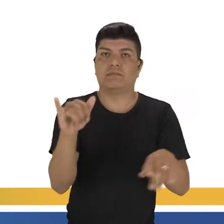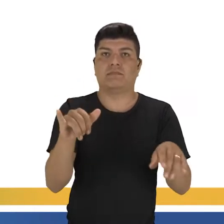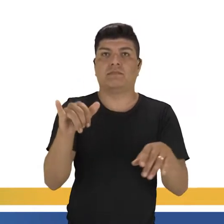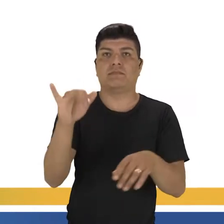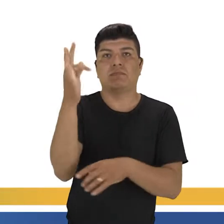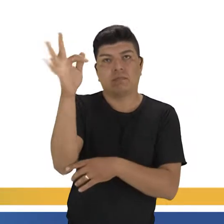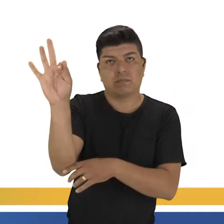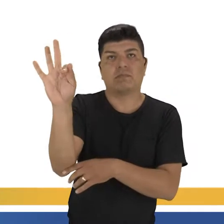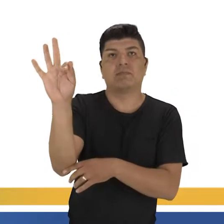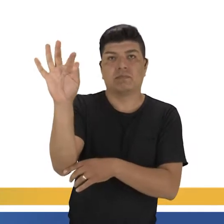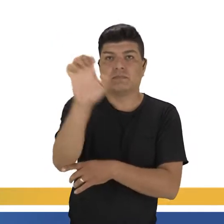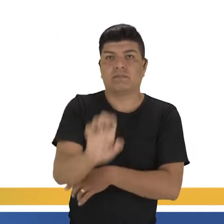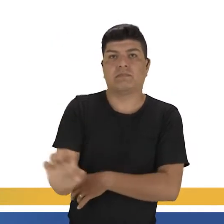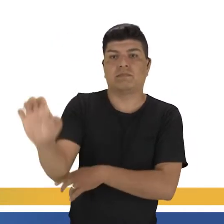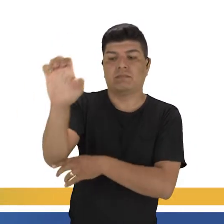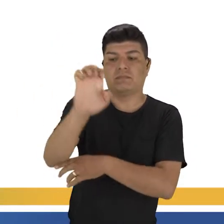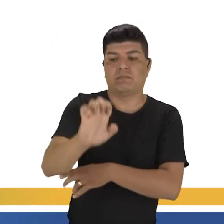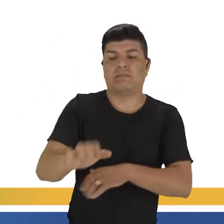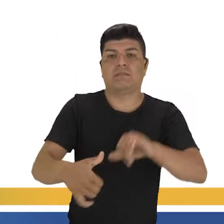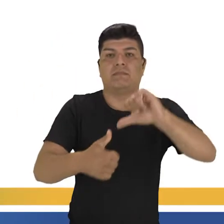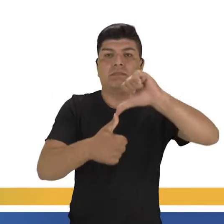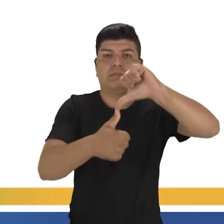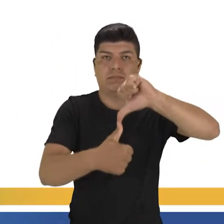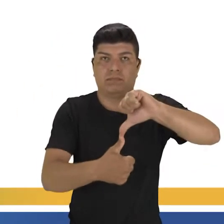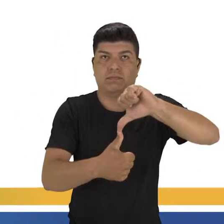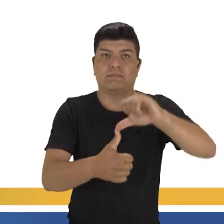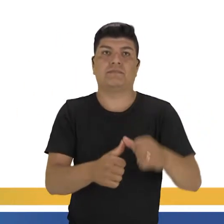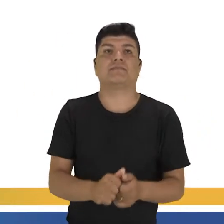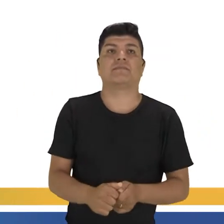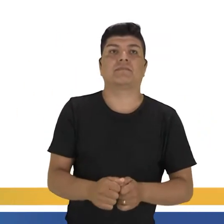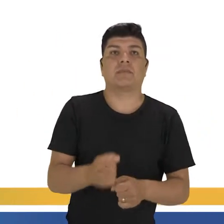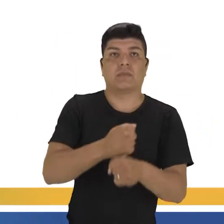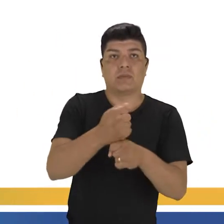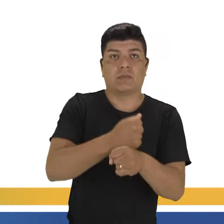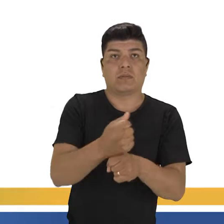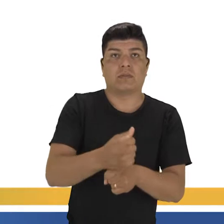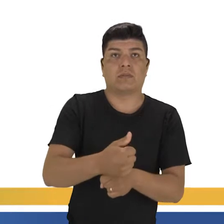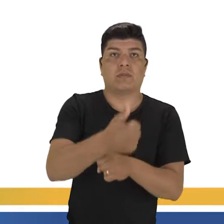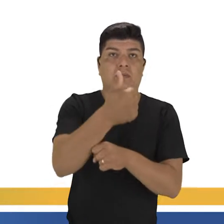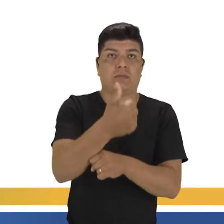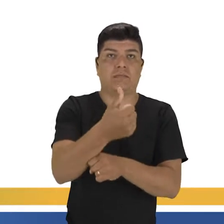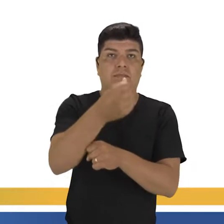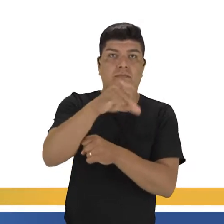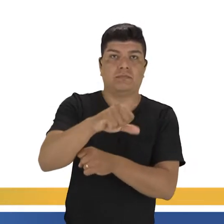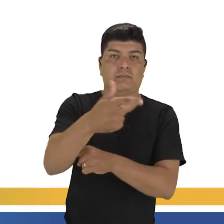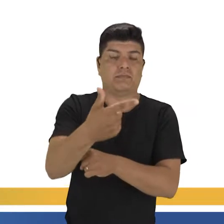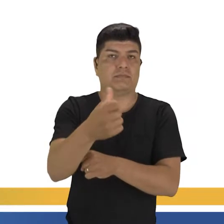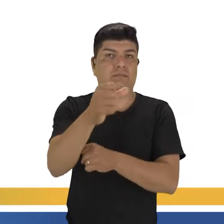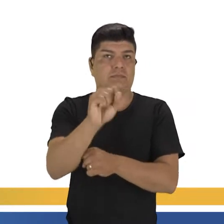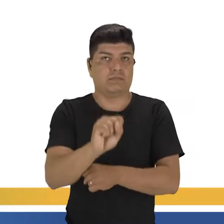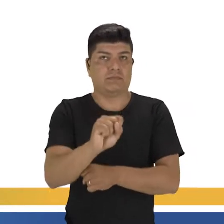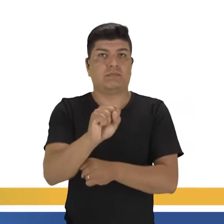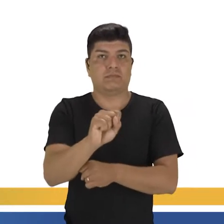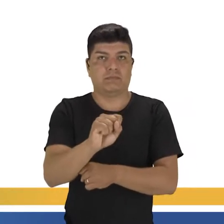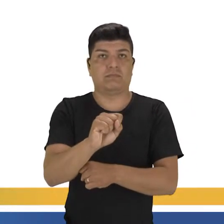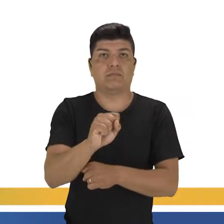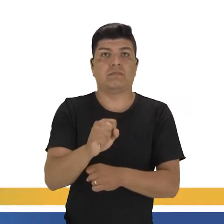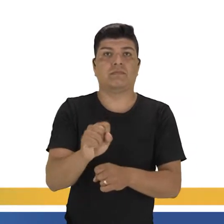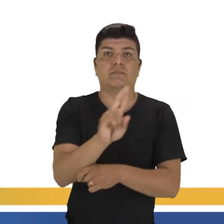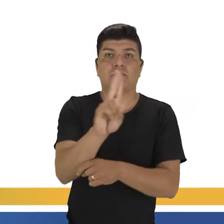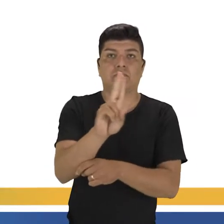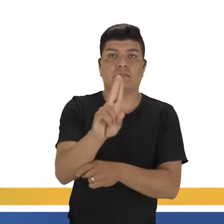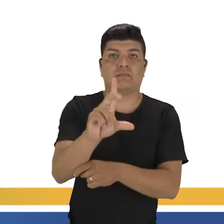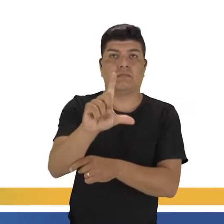Central. Em 1928, ele publica o Kitnographiae Laban, uma das suas séries